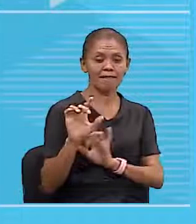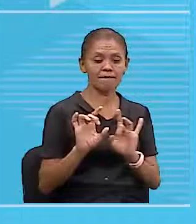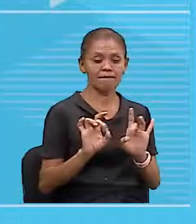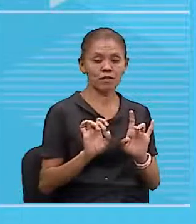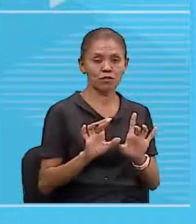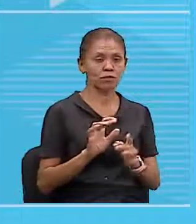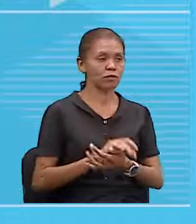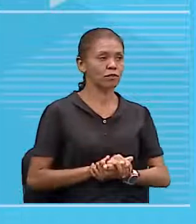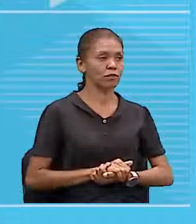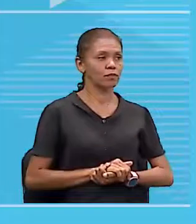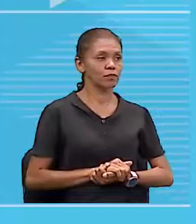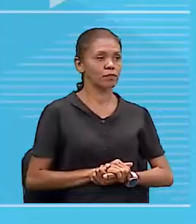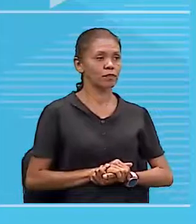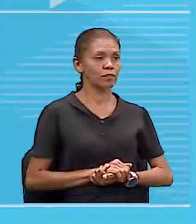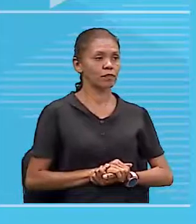pronto